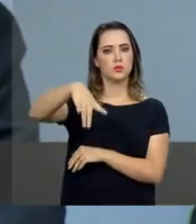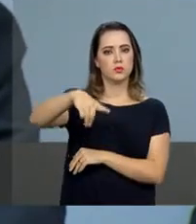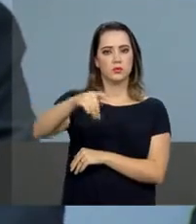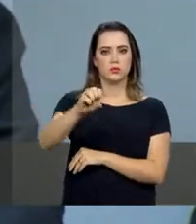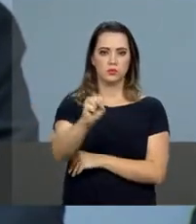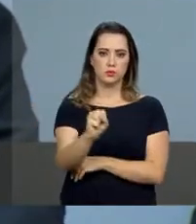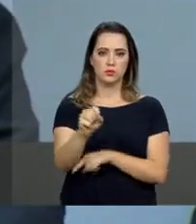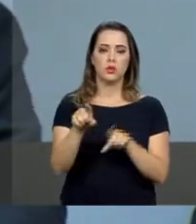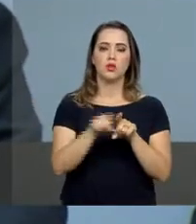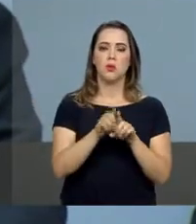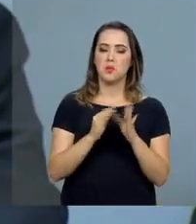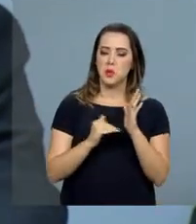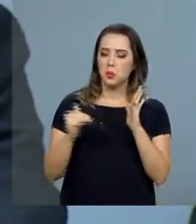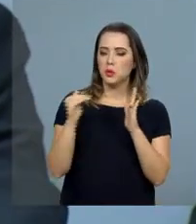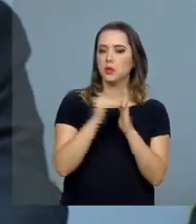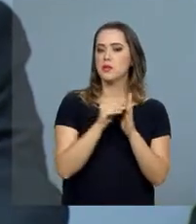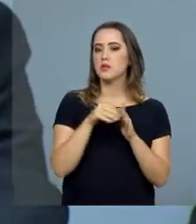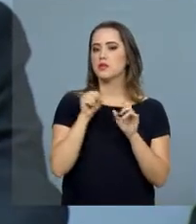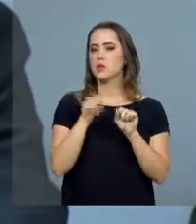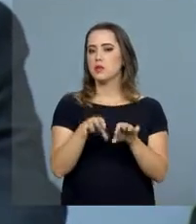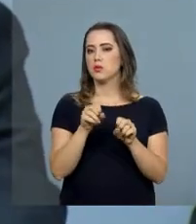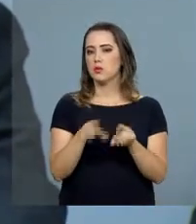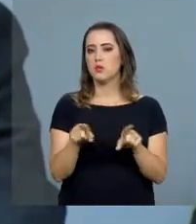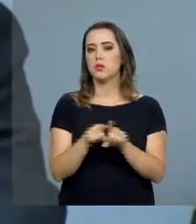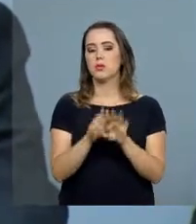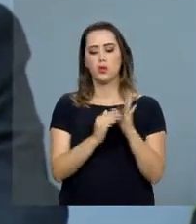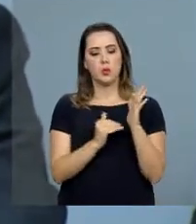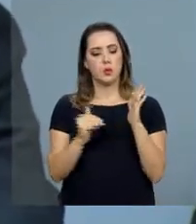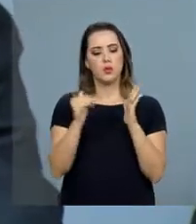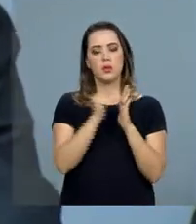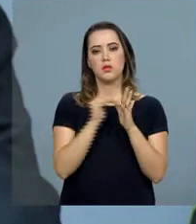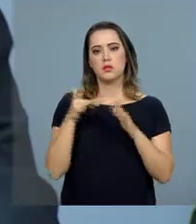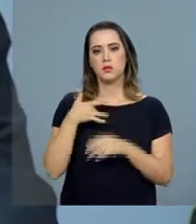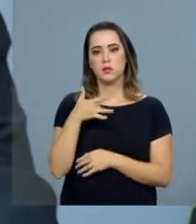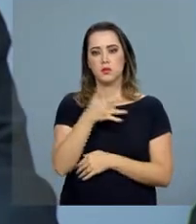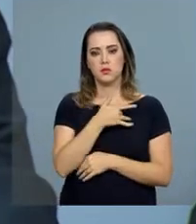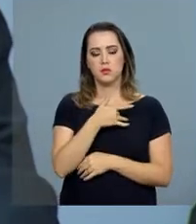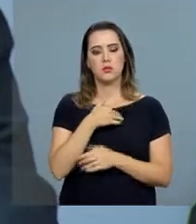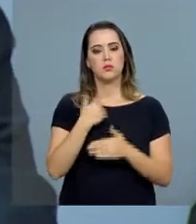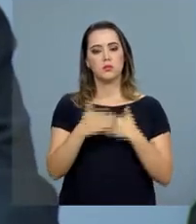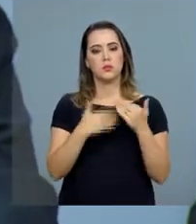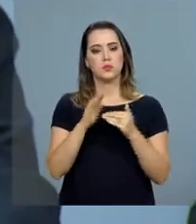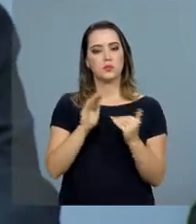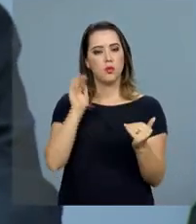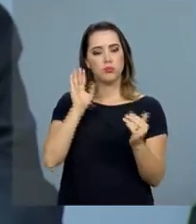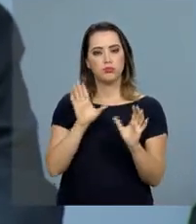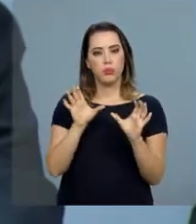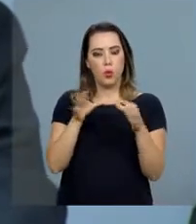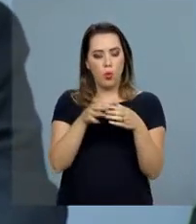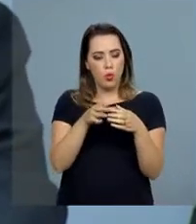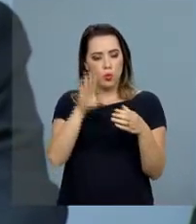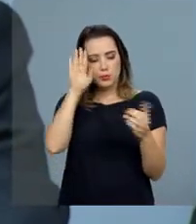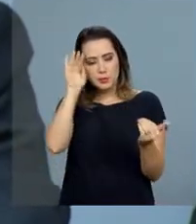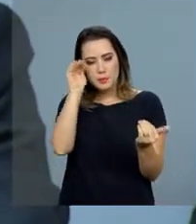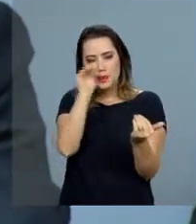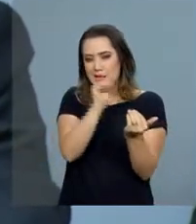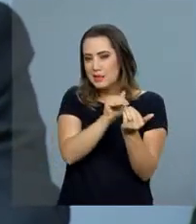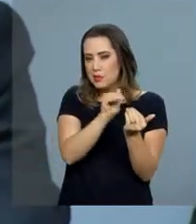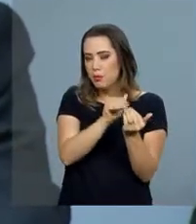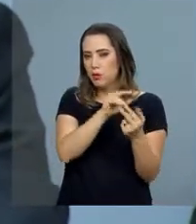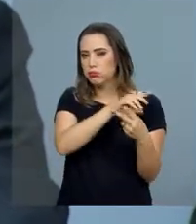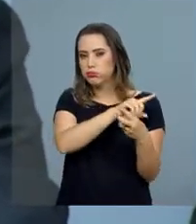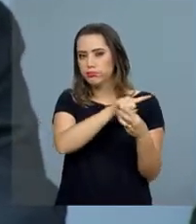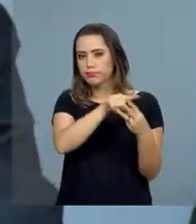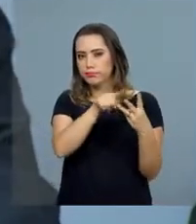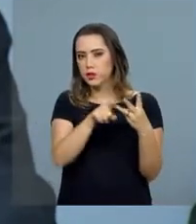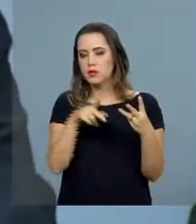em educação um crescimento em saúde ou seja houve uma priorização por parte do governo as políticas